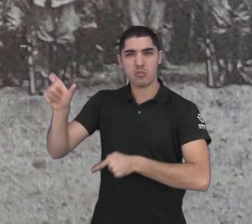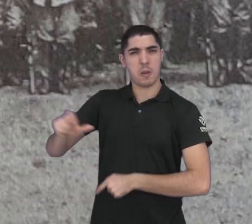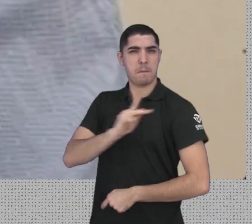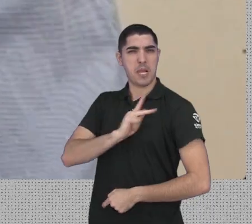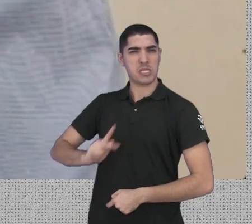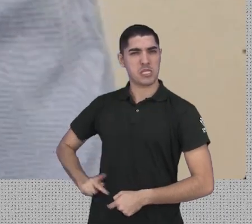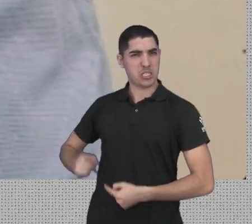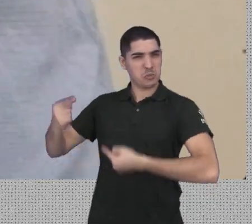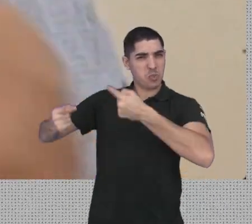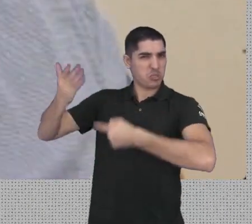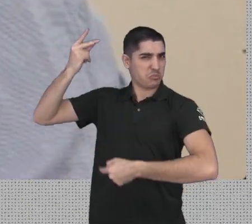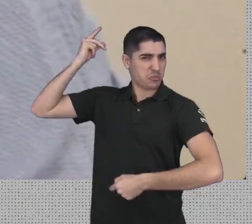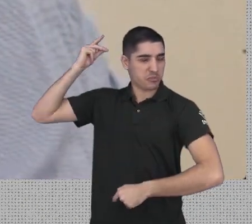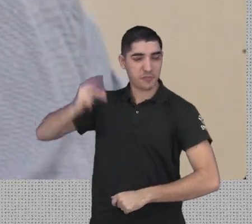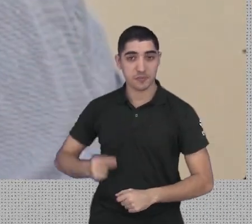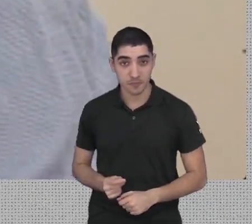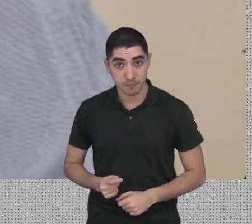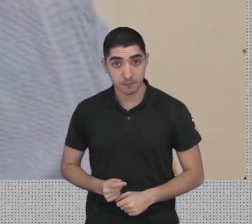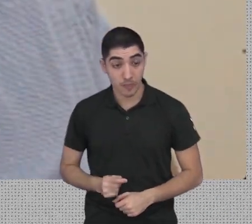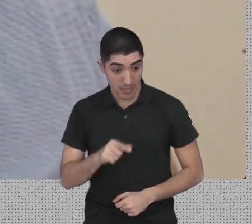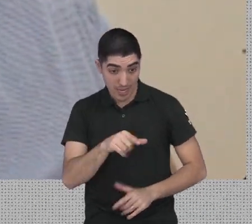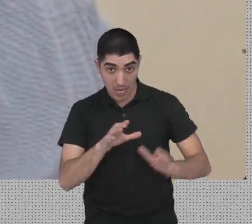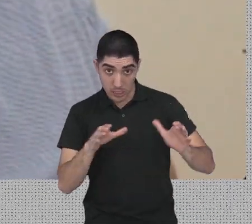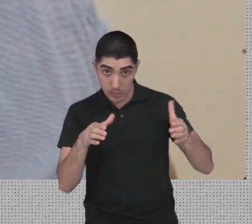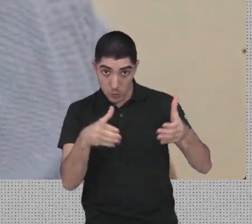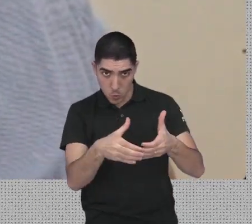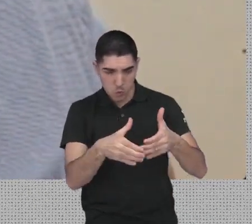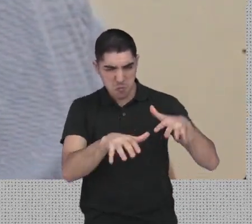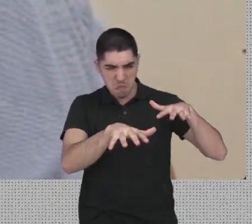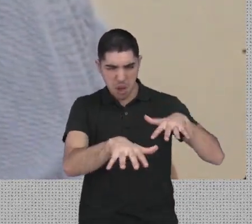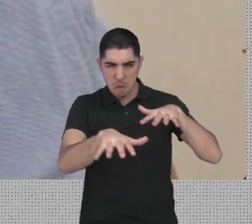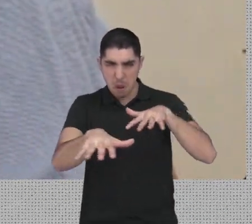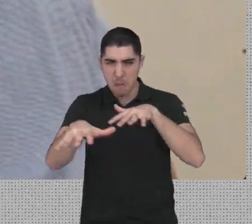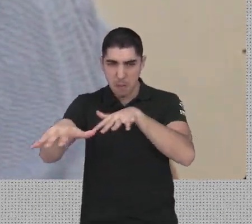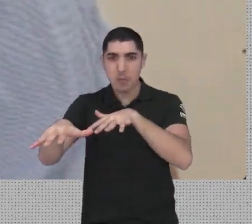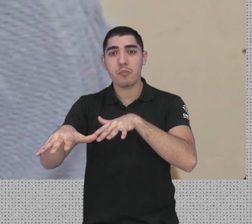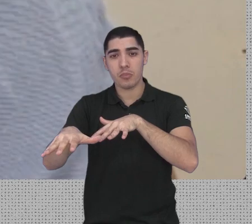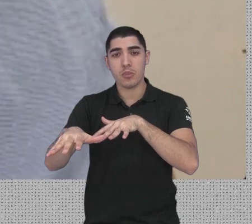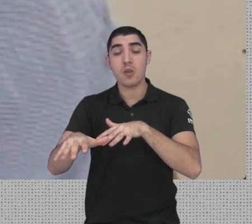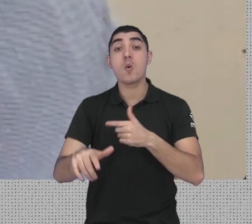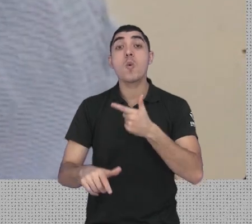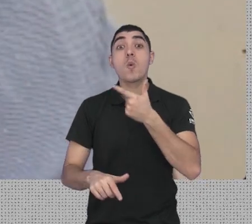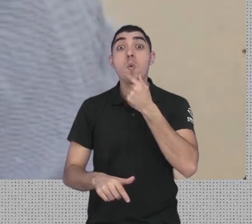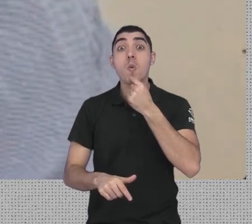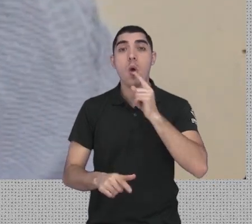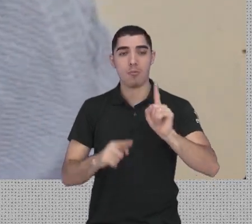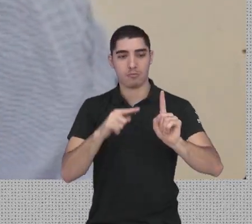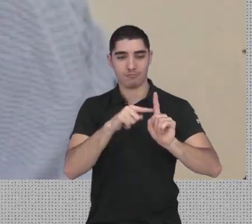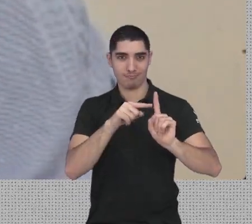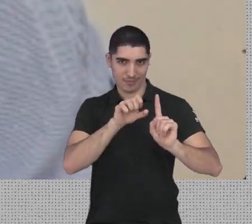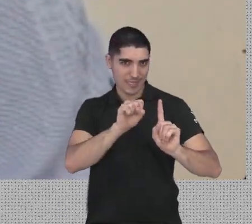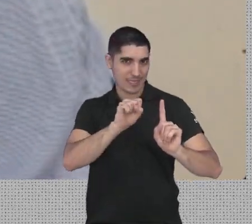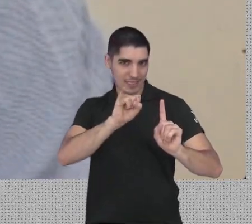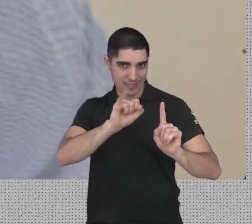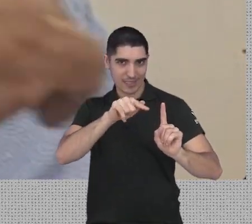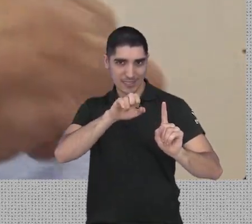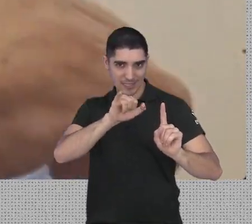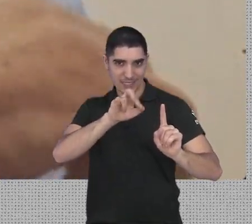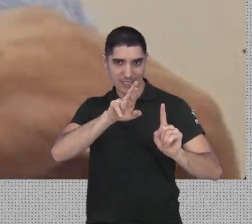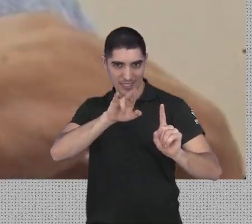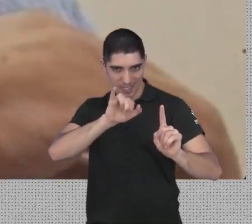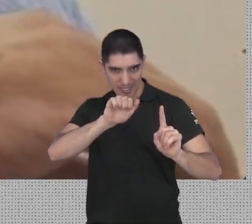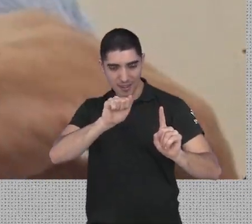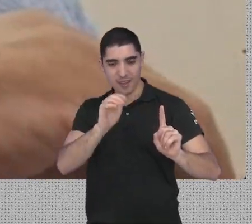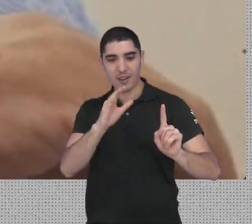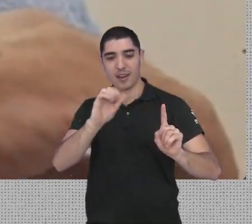época. Essa coluna, tendo como um dos comandantes dela o tenente Siqueira Campos,